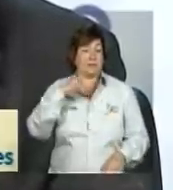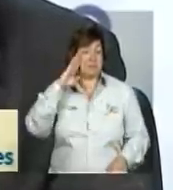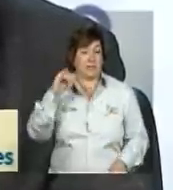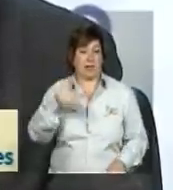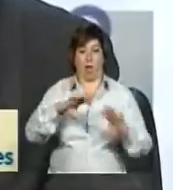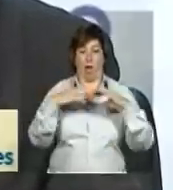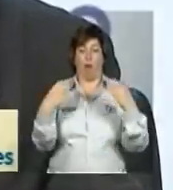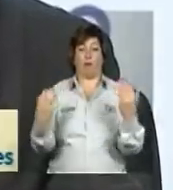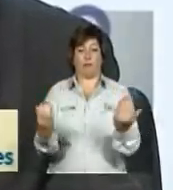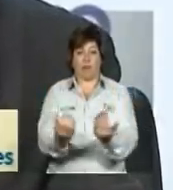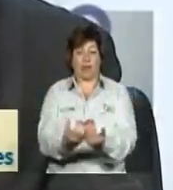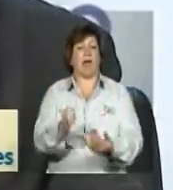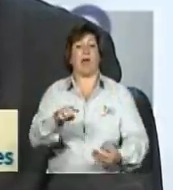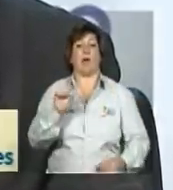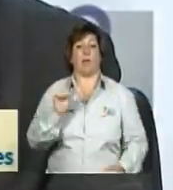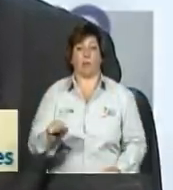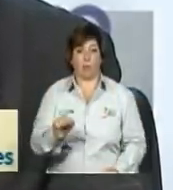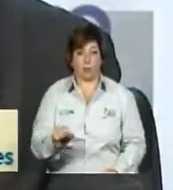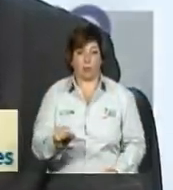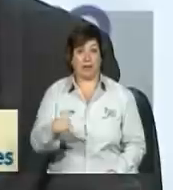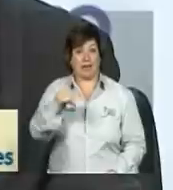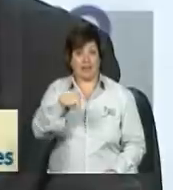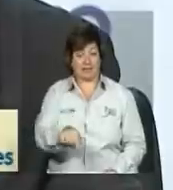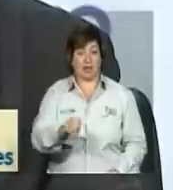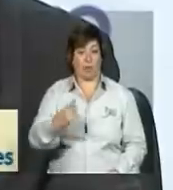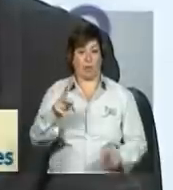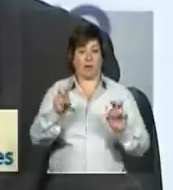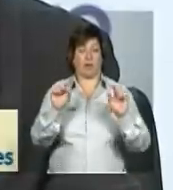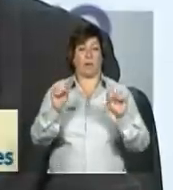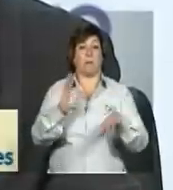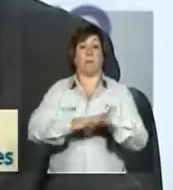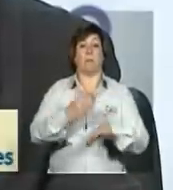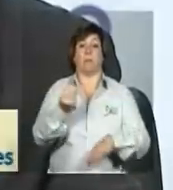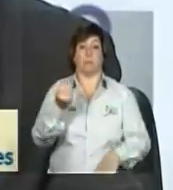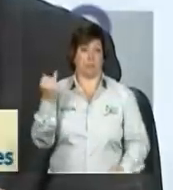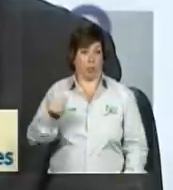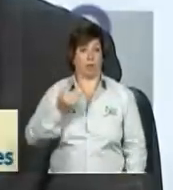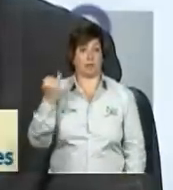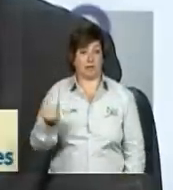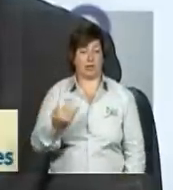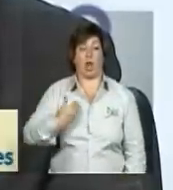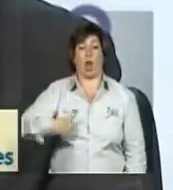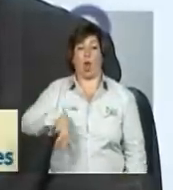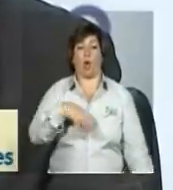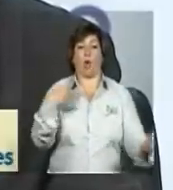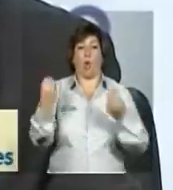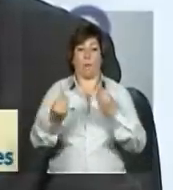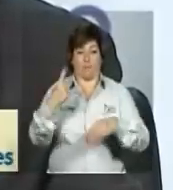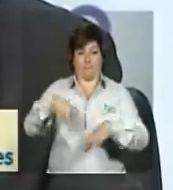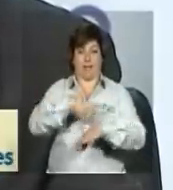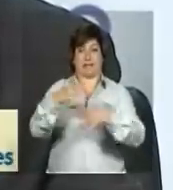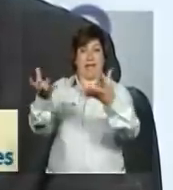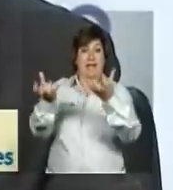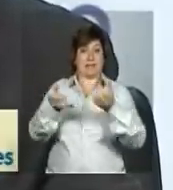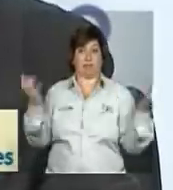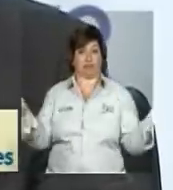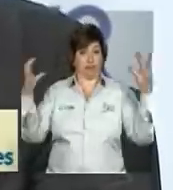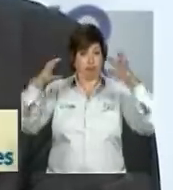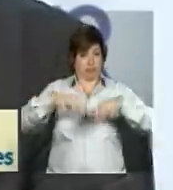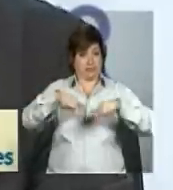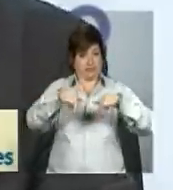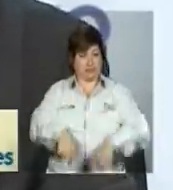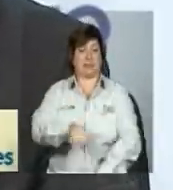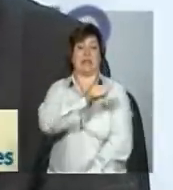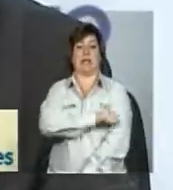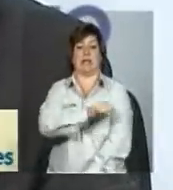da conferência é de que esse é um aspecto extremamente importante e nós, como país anfitrião, até mesmo por estarmos no